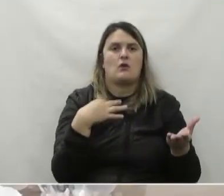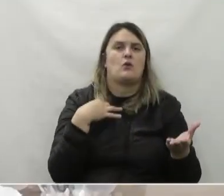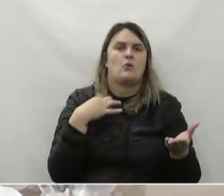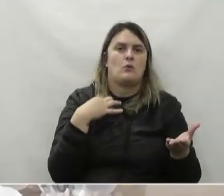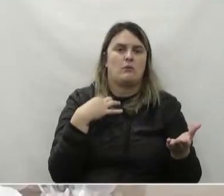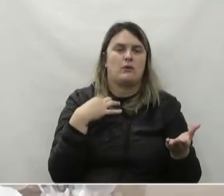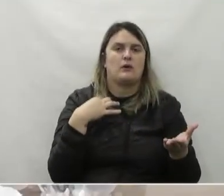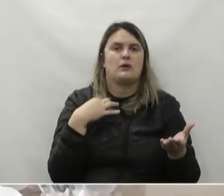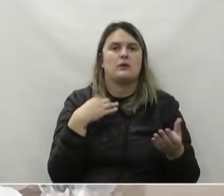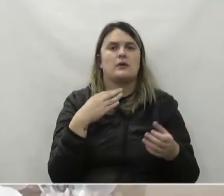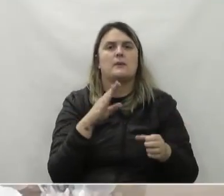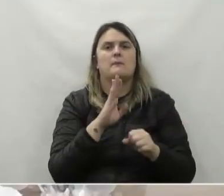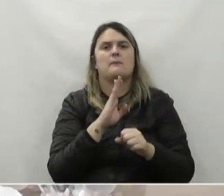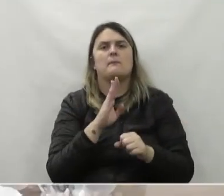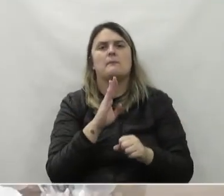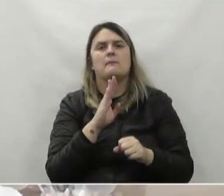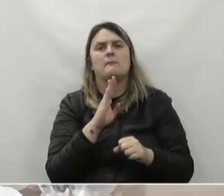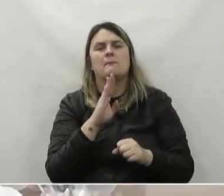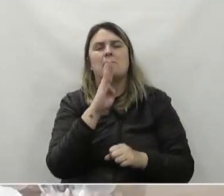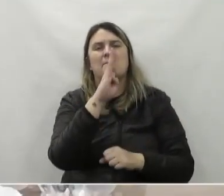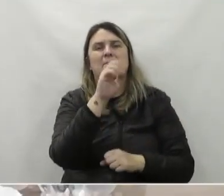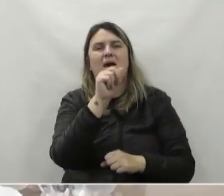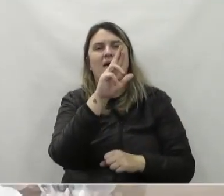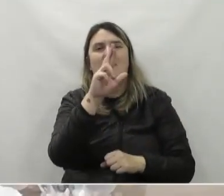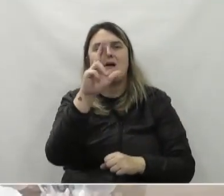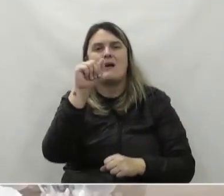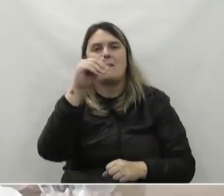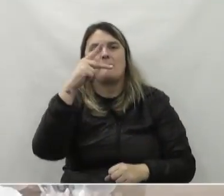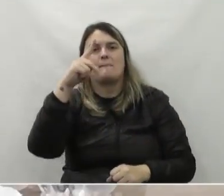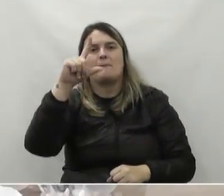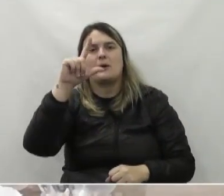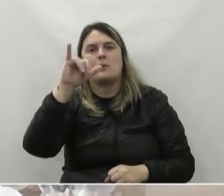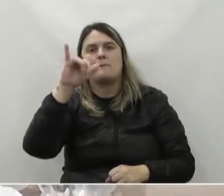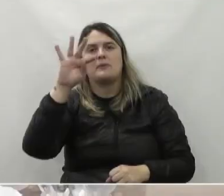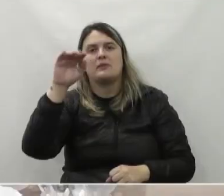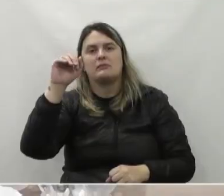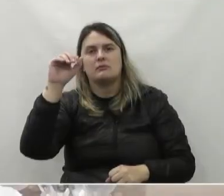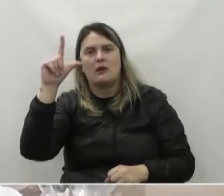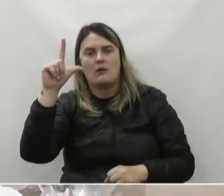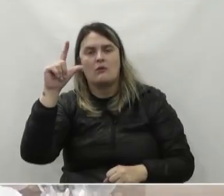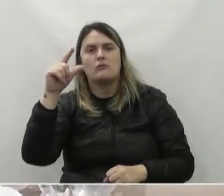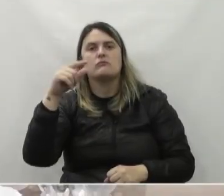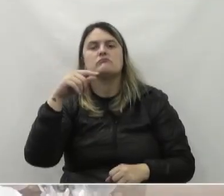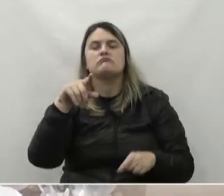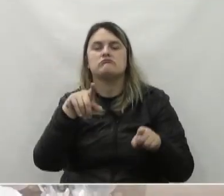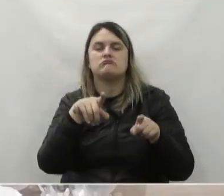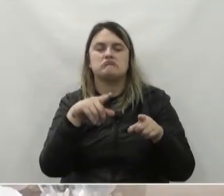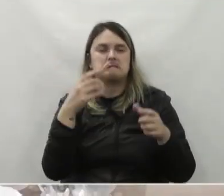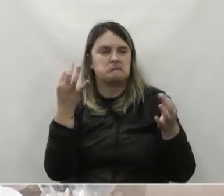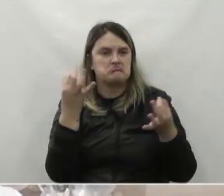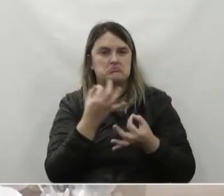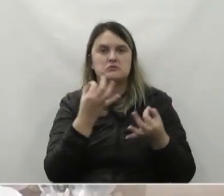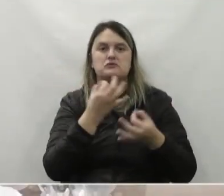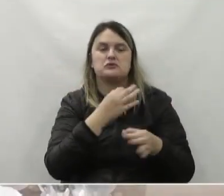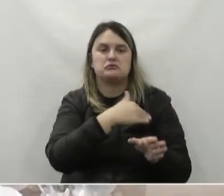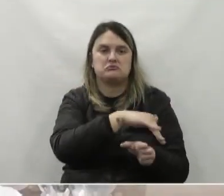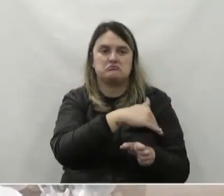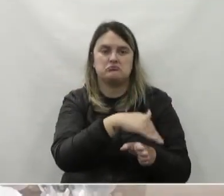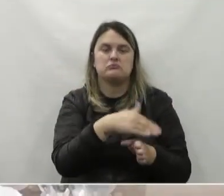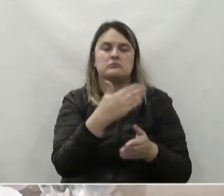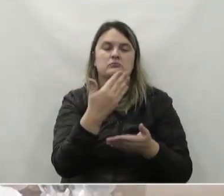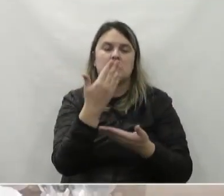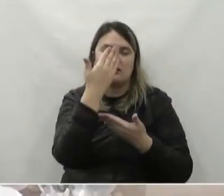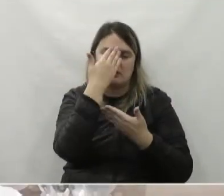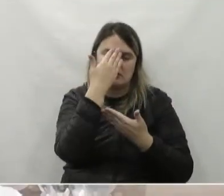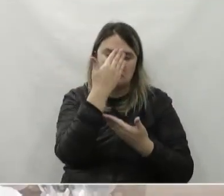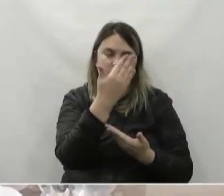lá do Barra do Palmital, Porto Almeida e Rio dos Banhados, e eu vi como que realmente está essa estrada. Então,